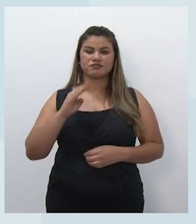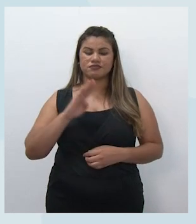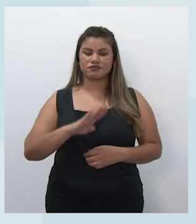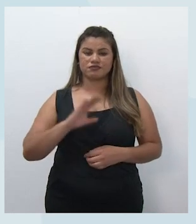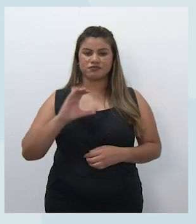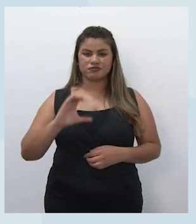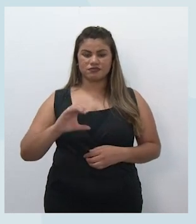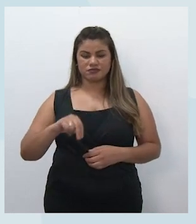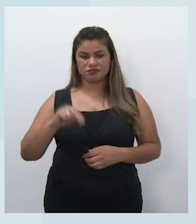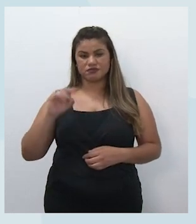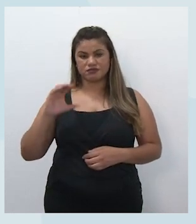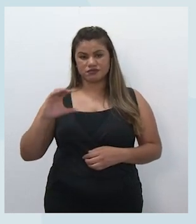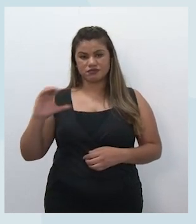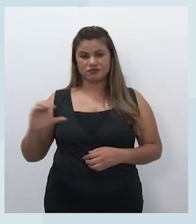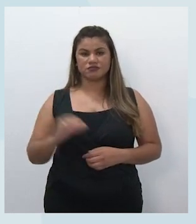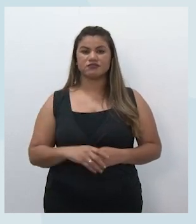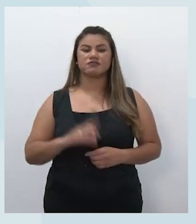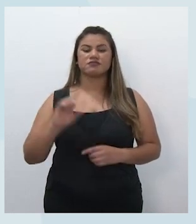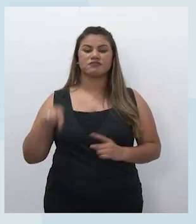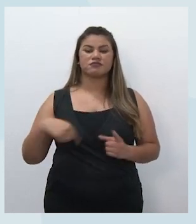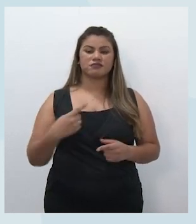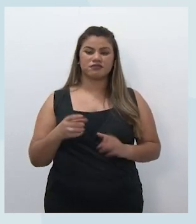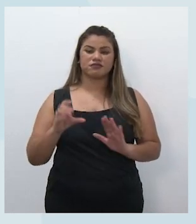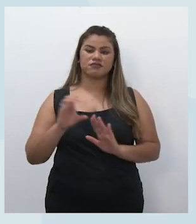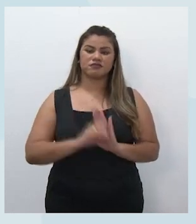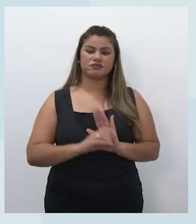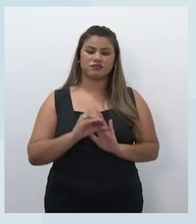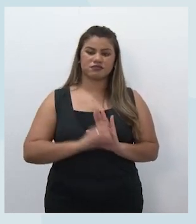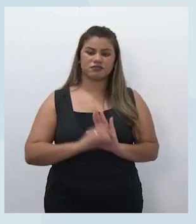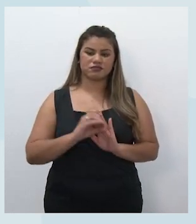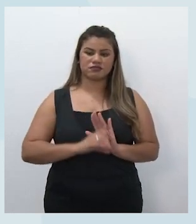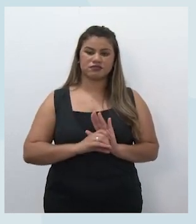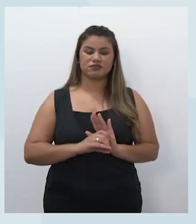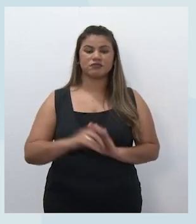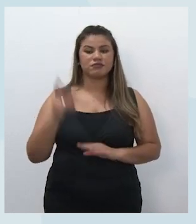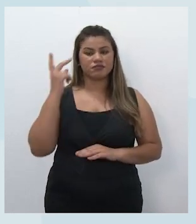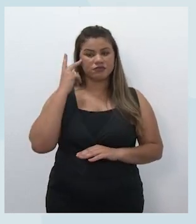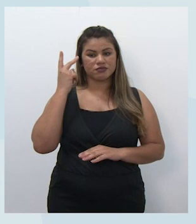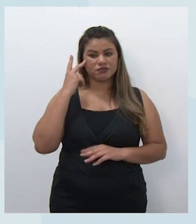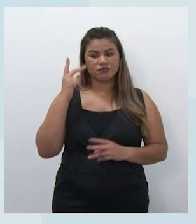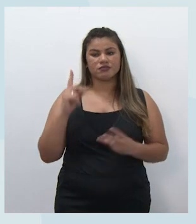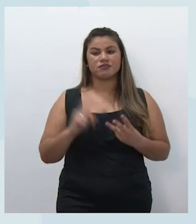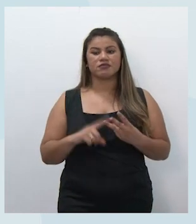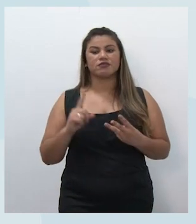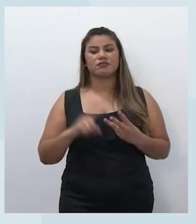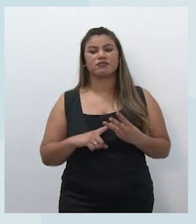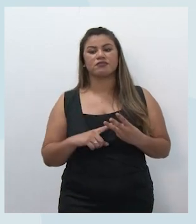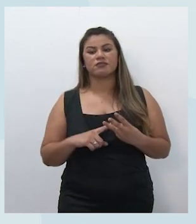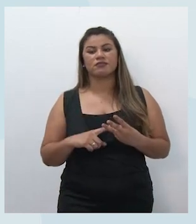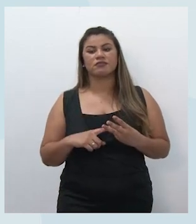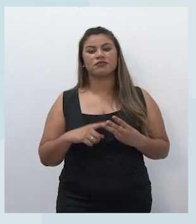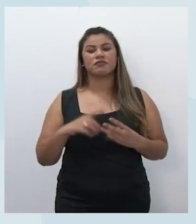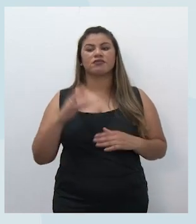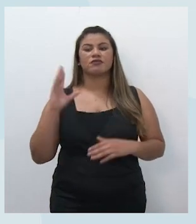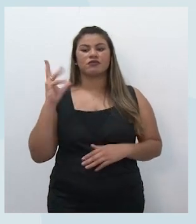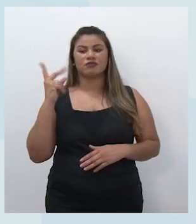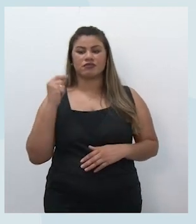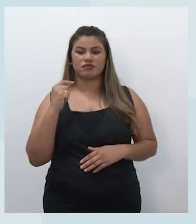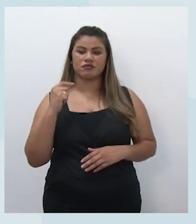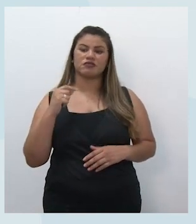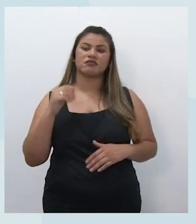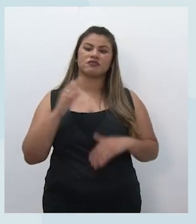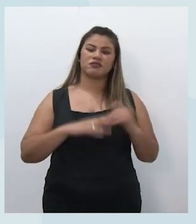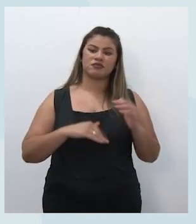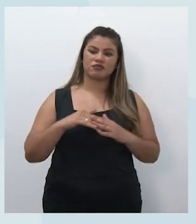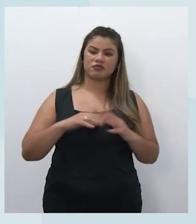currículo paulista, a gente precisa trabalhar essa ideia das competências, das habilidades, habilidade geral e as habilidades de língua